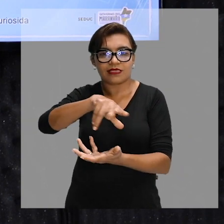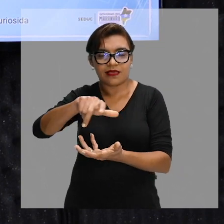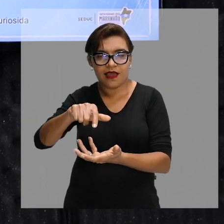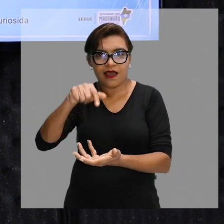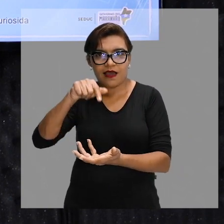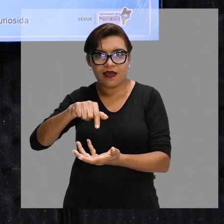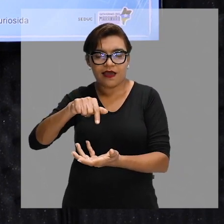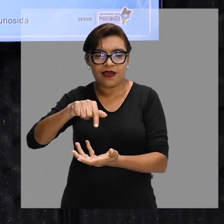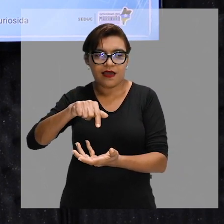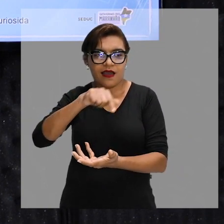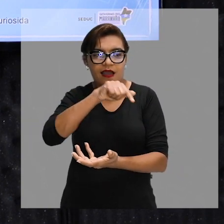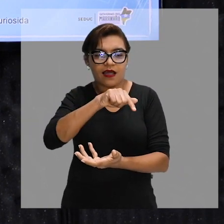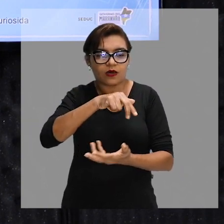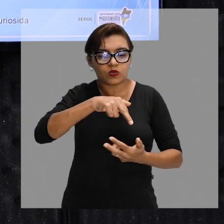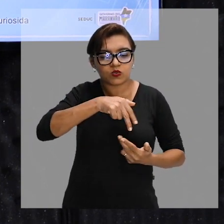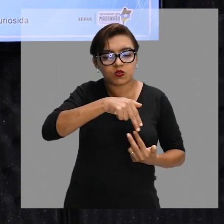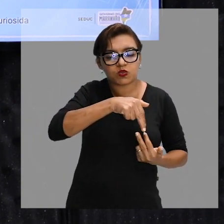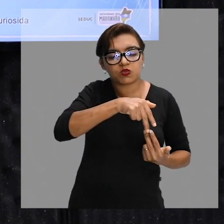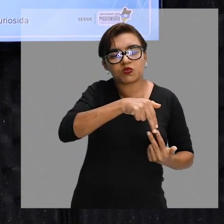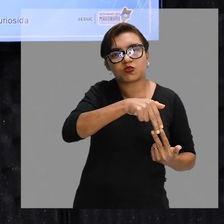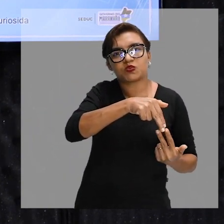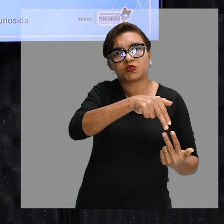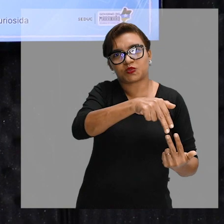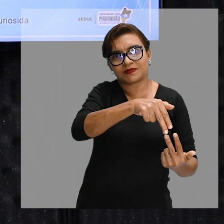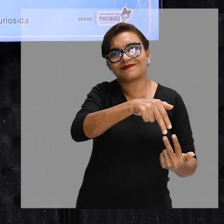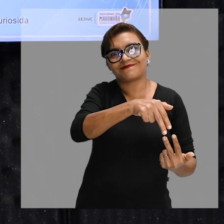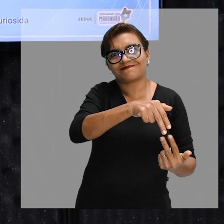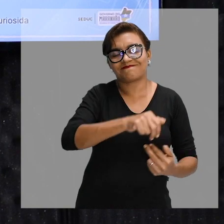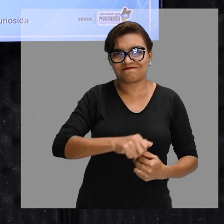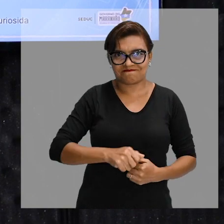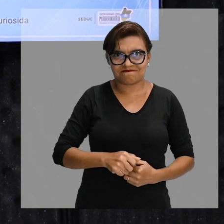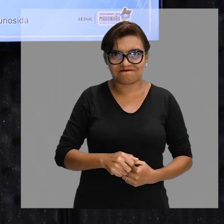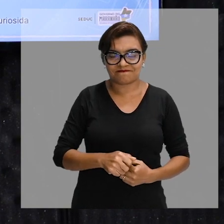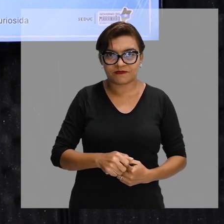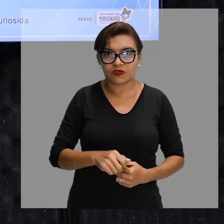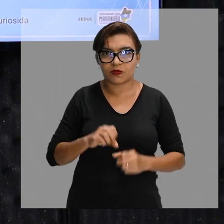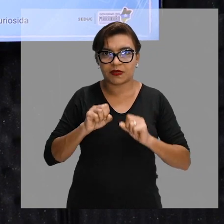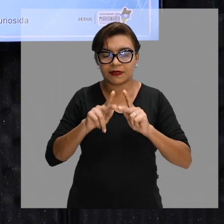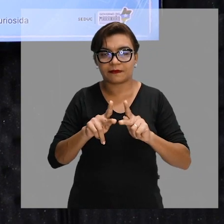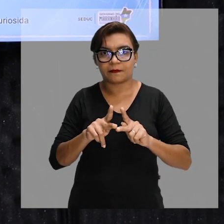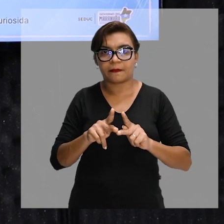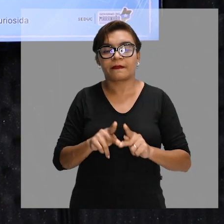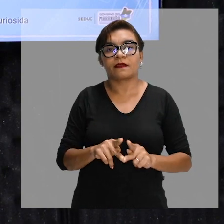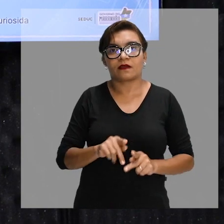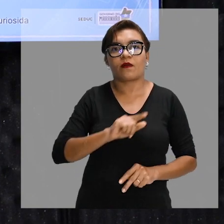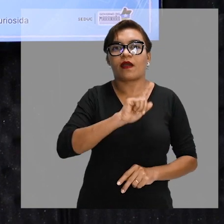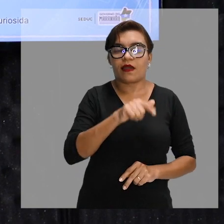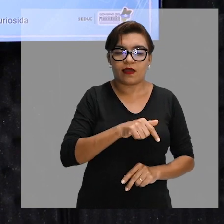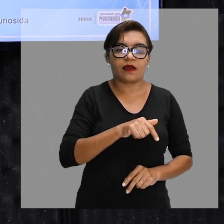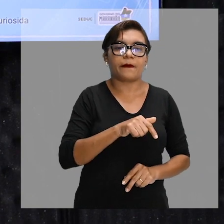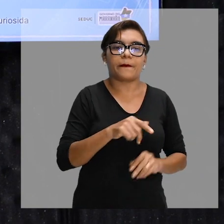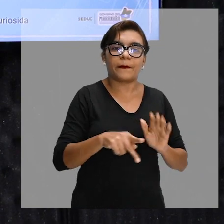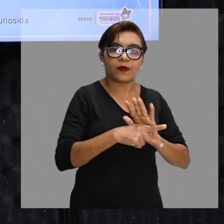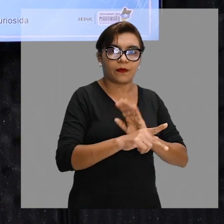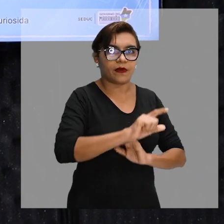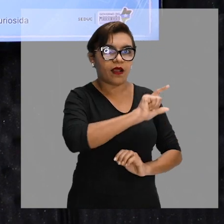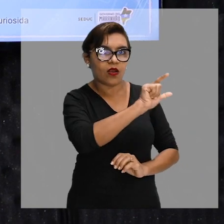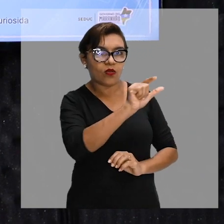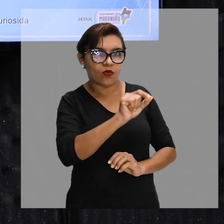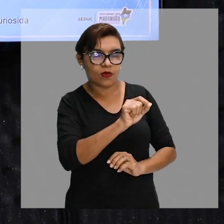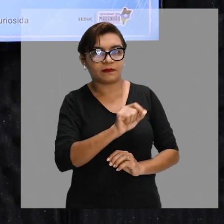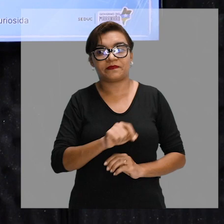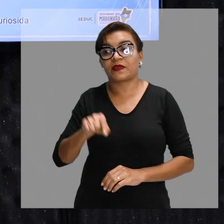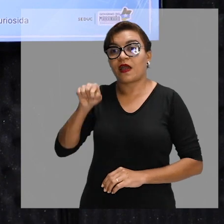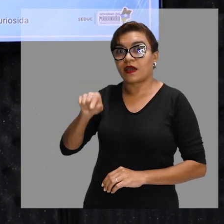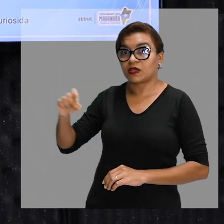se posiciona na sombra da Terra, no alinhamento entre Sol, Terra e Lua. Ok? Então esse é o eclipse total da Lua.